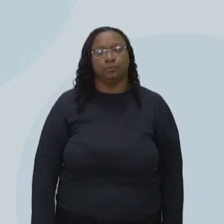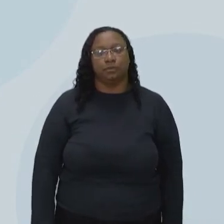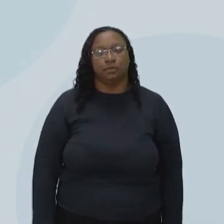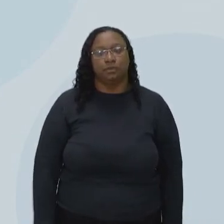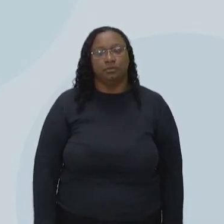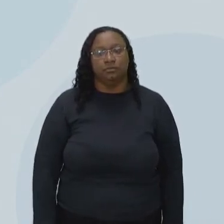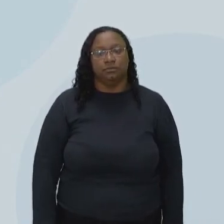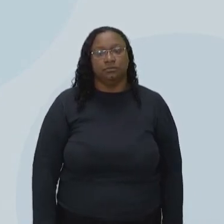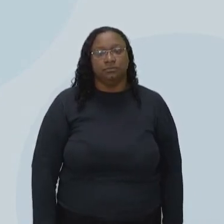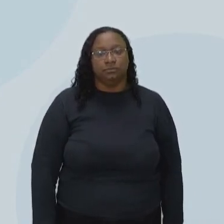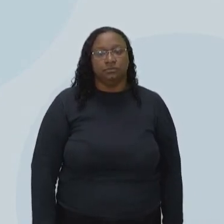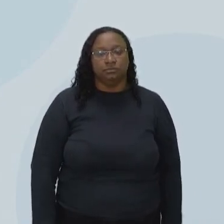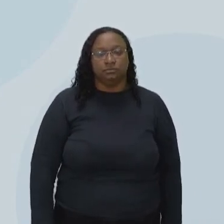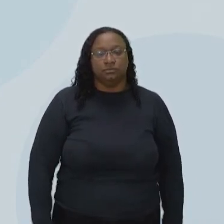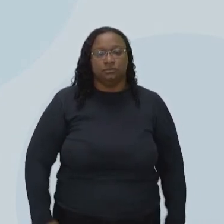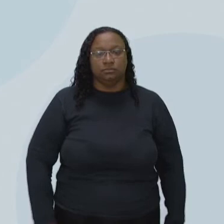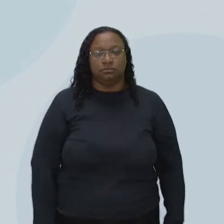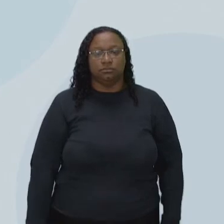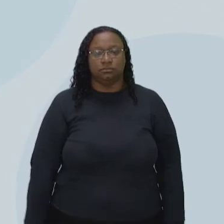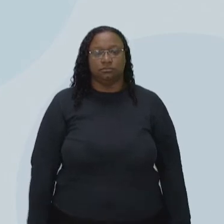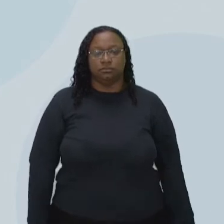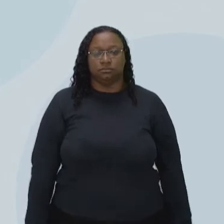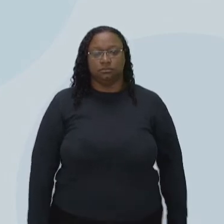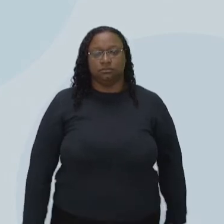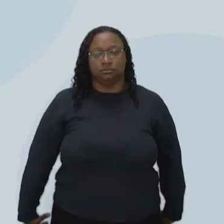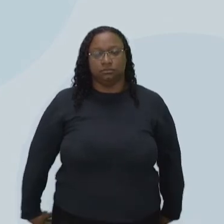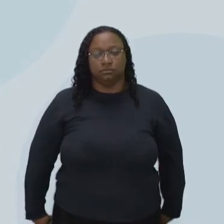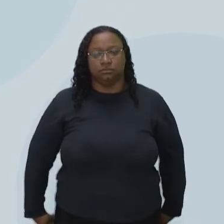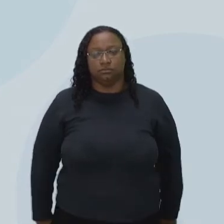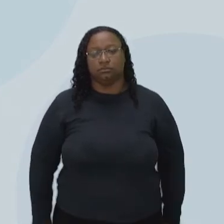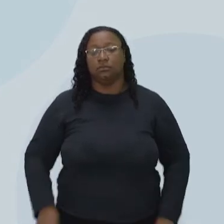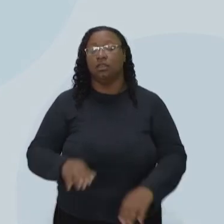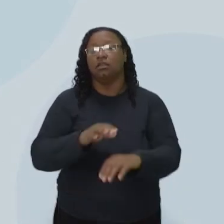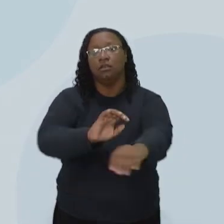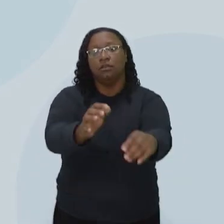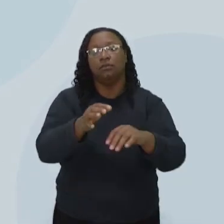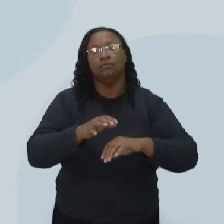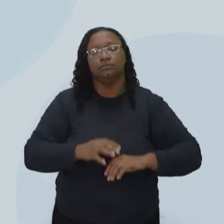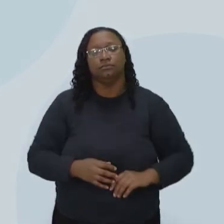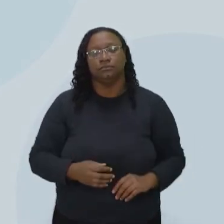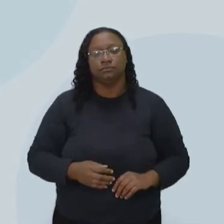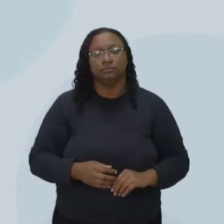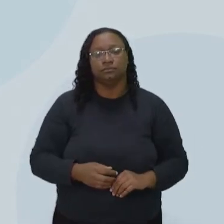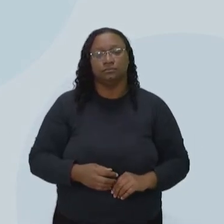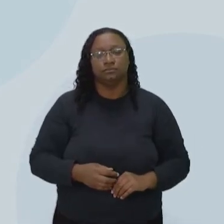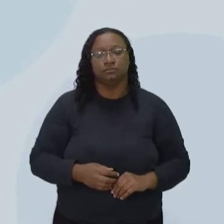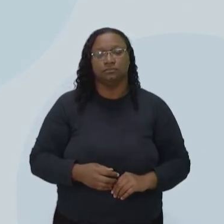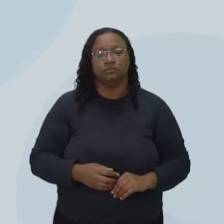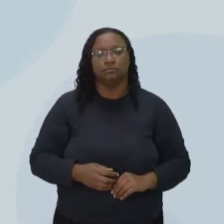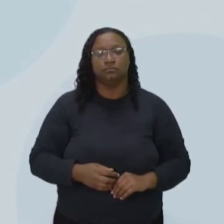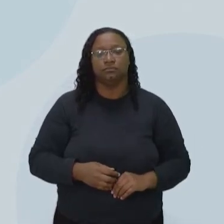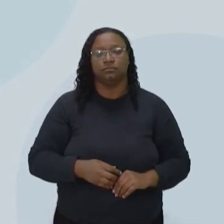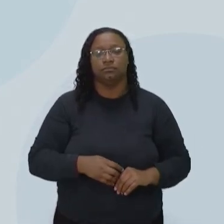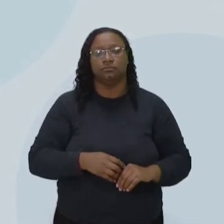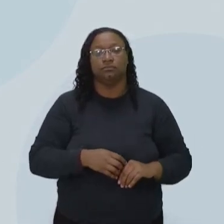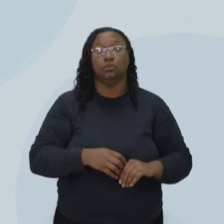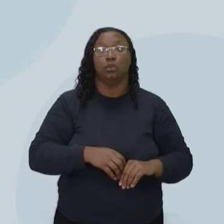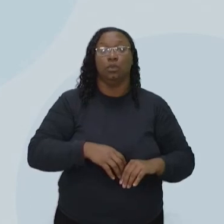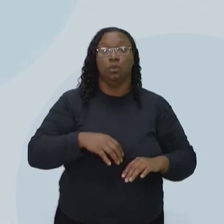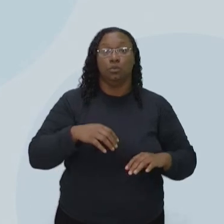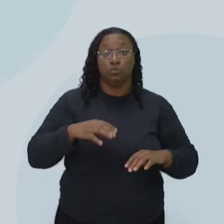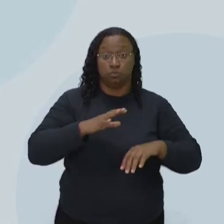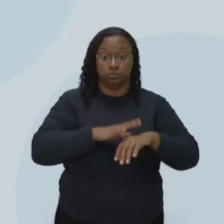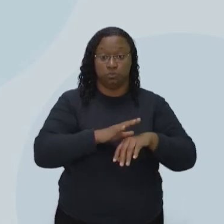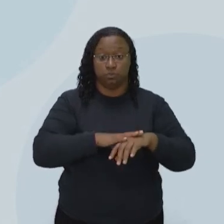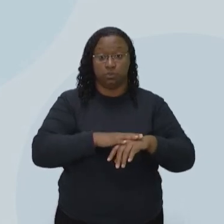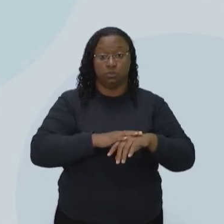Eu vou fazer, essa área aqui já está calculada, eu vou fazer o fluxo luminoso